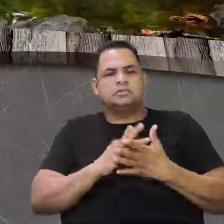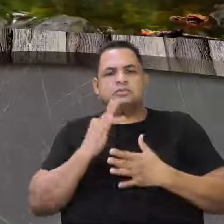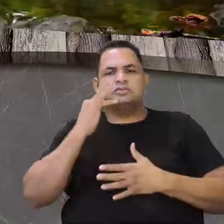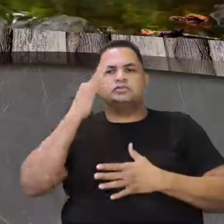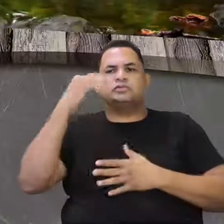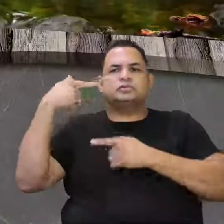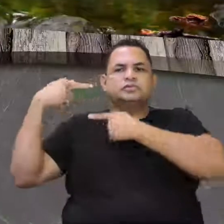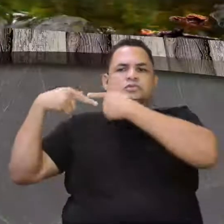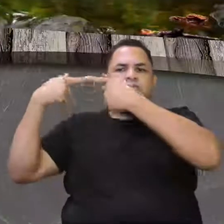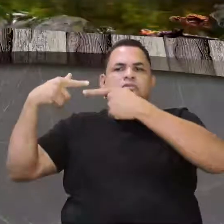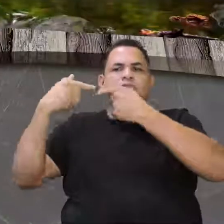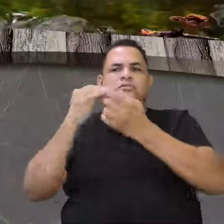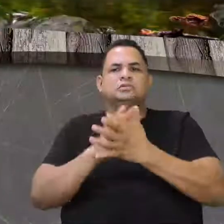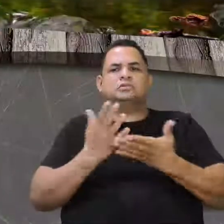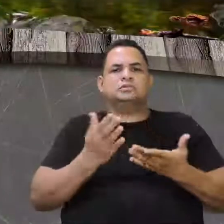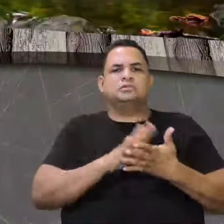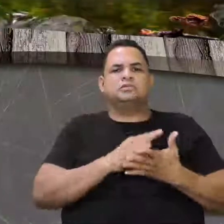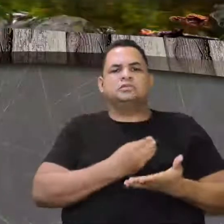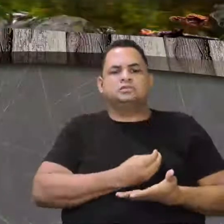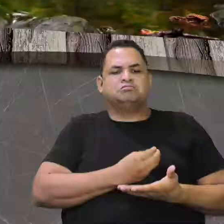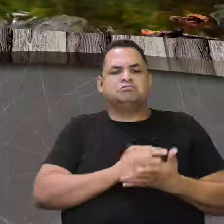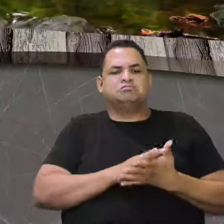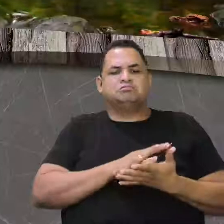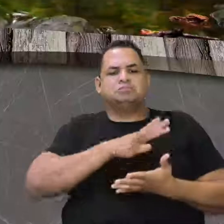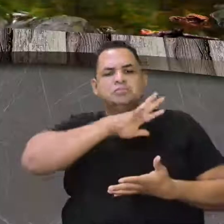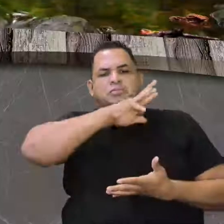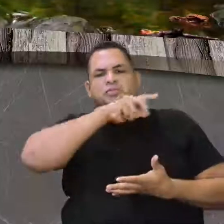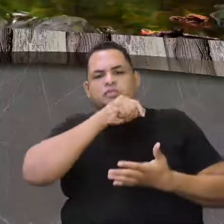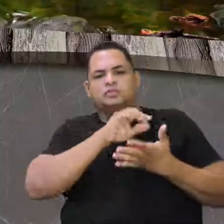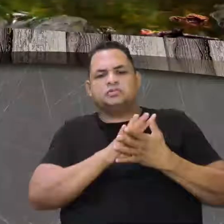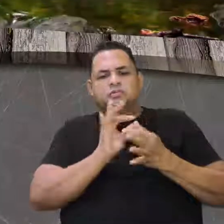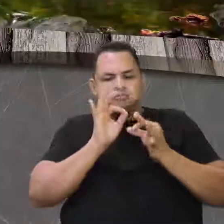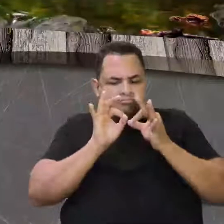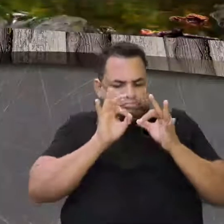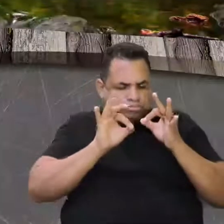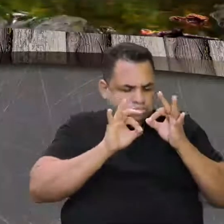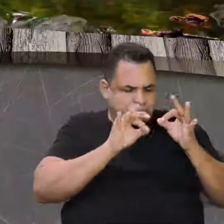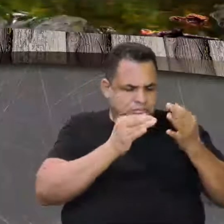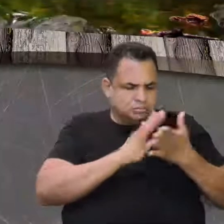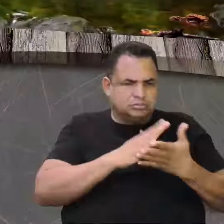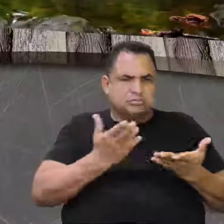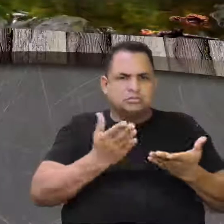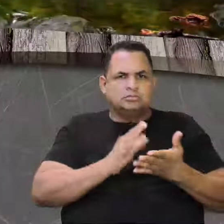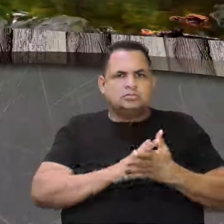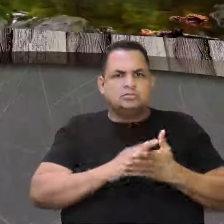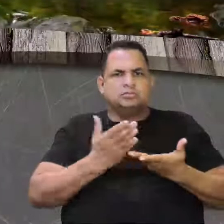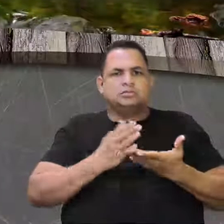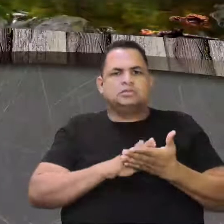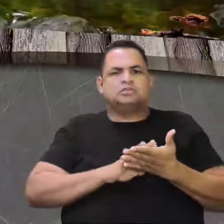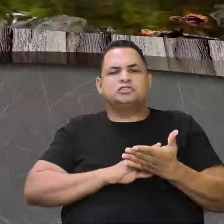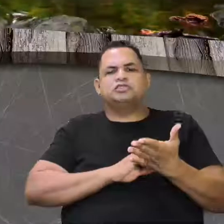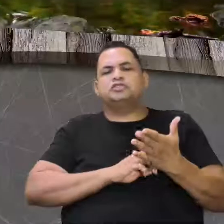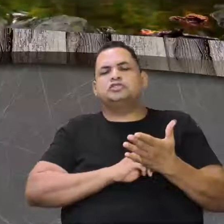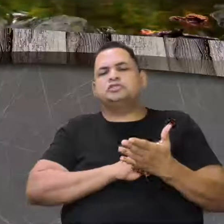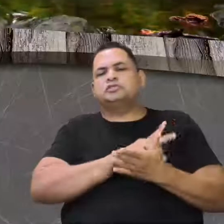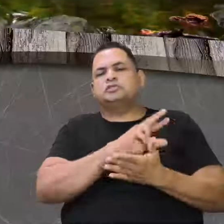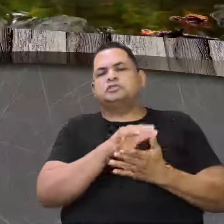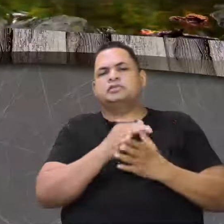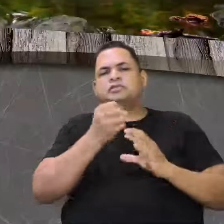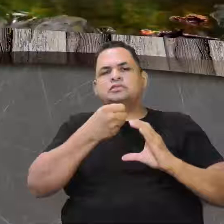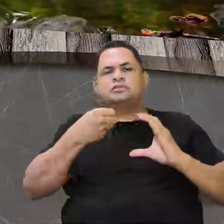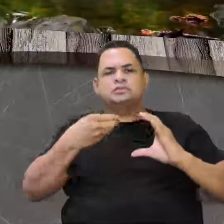futuras gerações, das espécies que ainda estão aqui. Sejam elas micro-organismos, sejam elas organismos pluricelulares, não